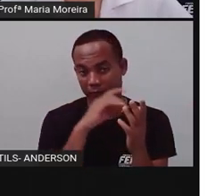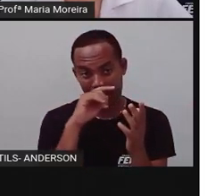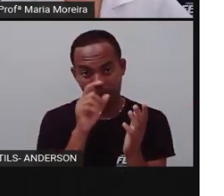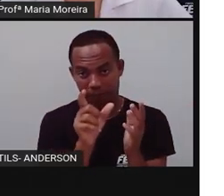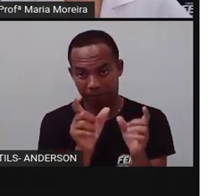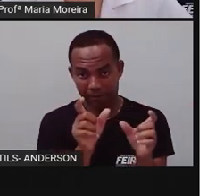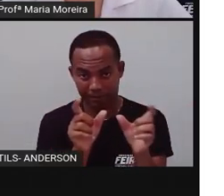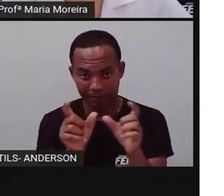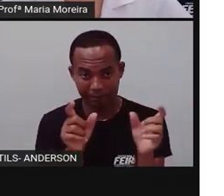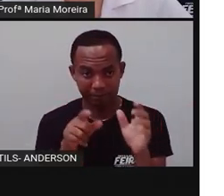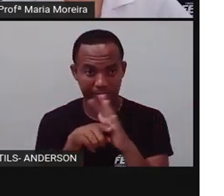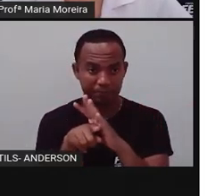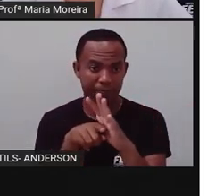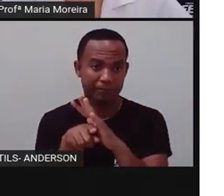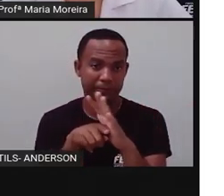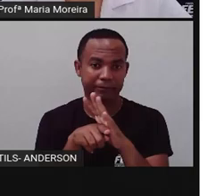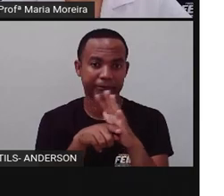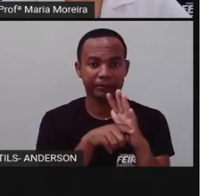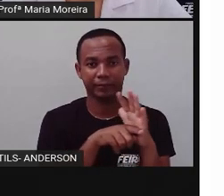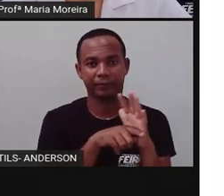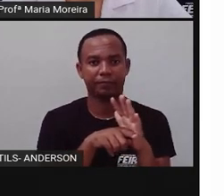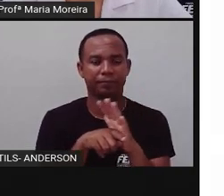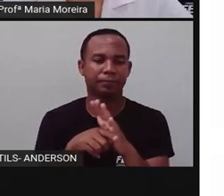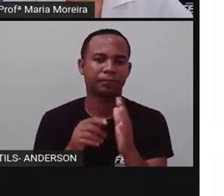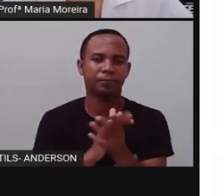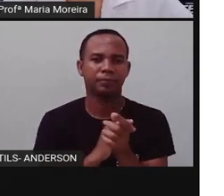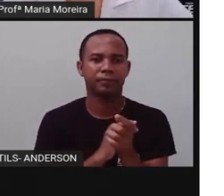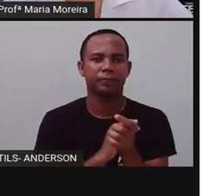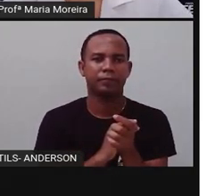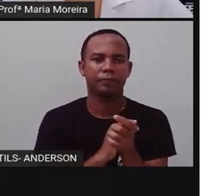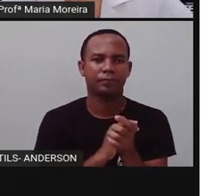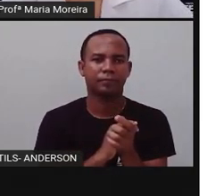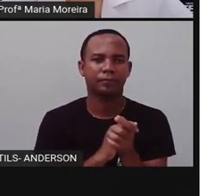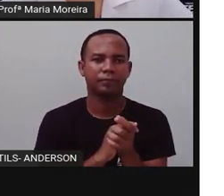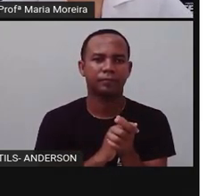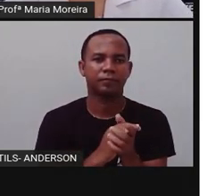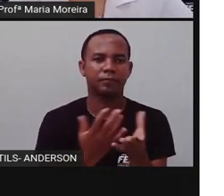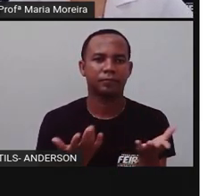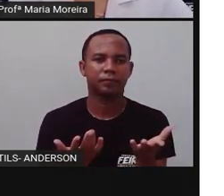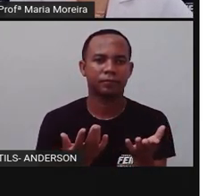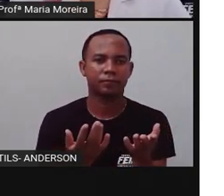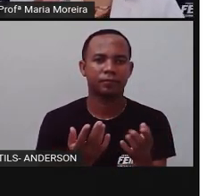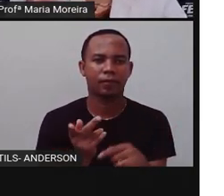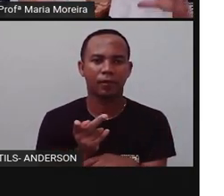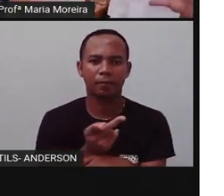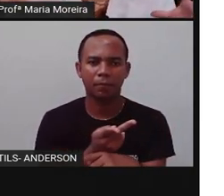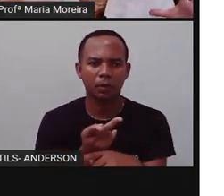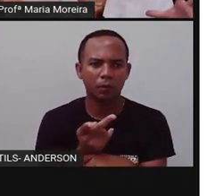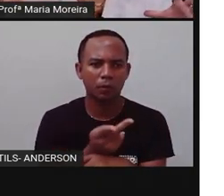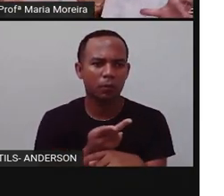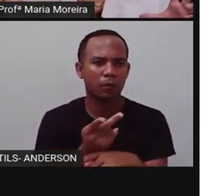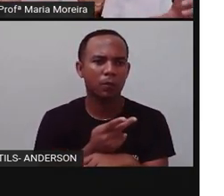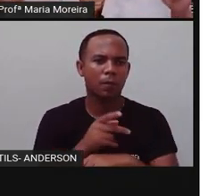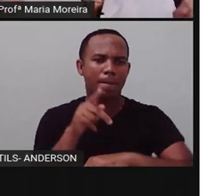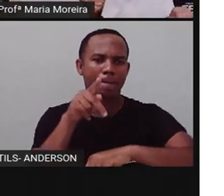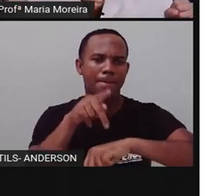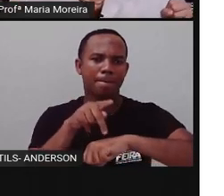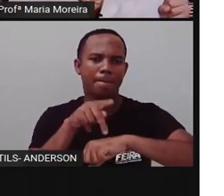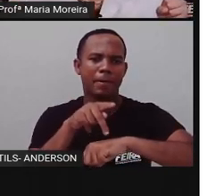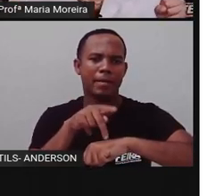Para pesquisar, não é para perguntar ao professor, não, tá? Vamos lá. Catou uma pedra bem grande